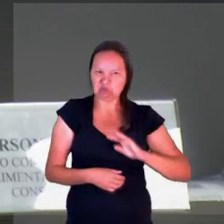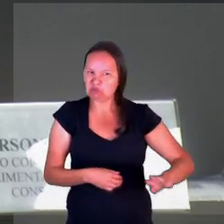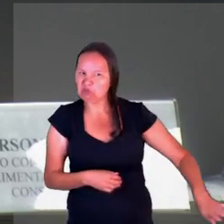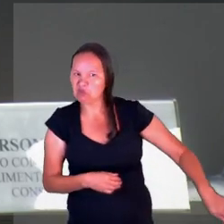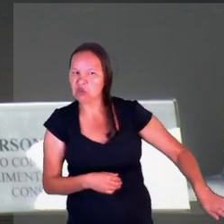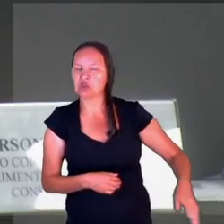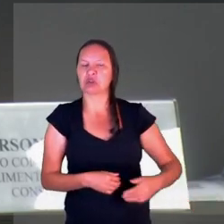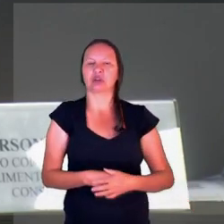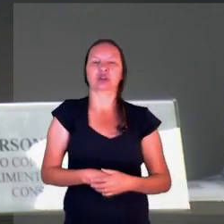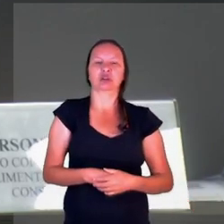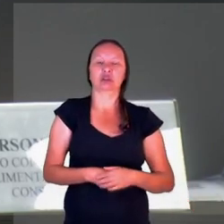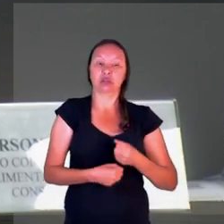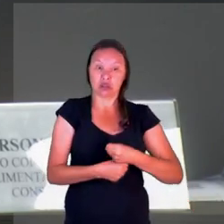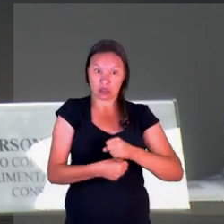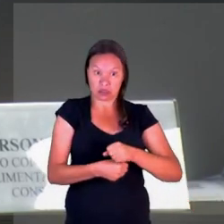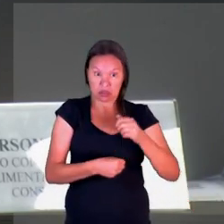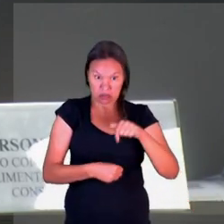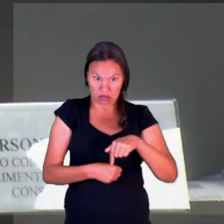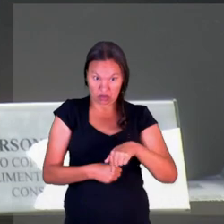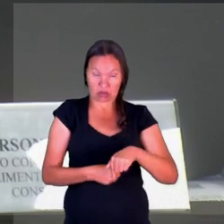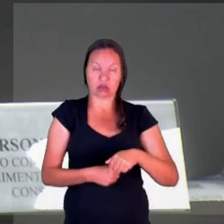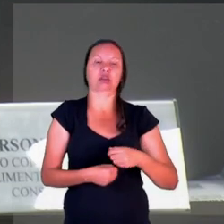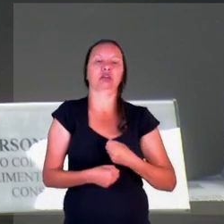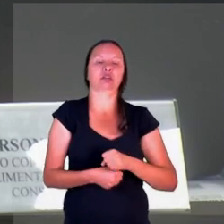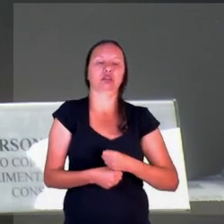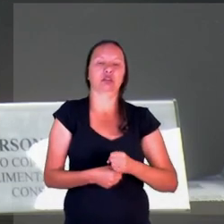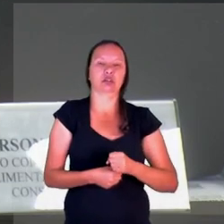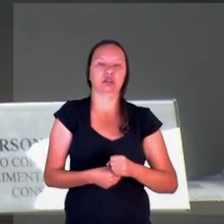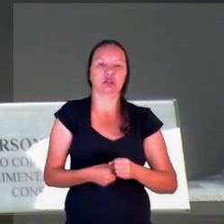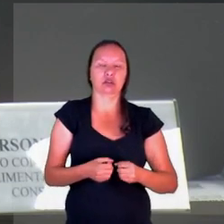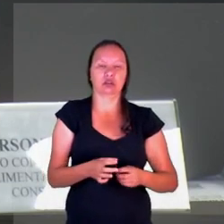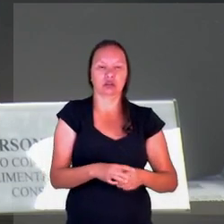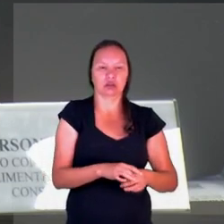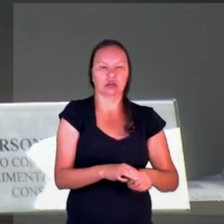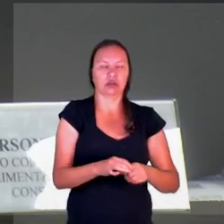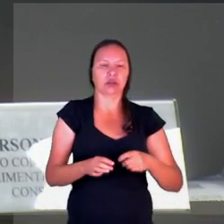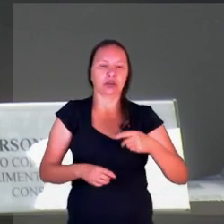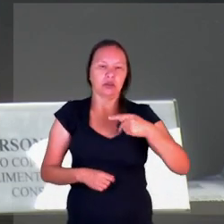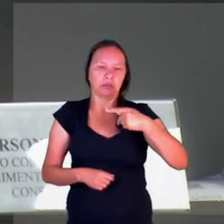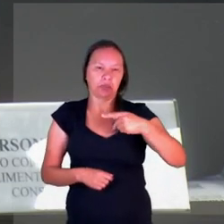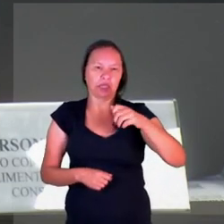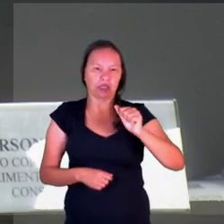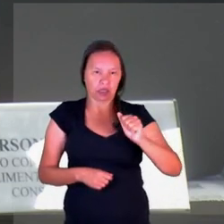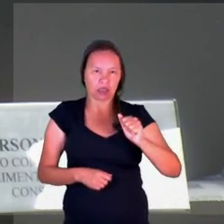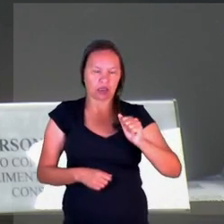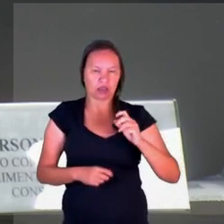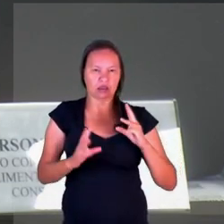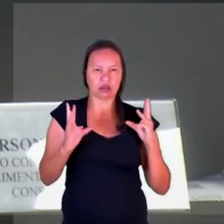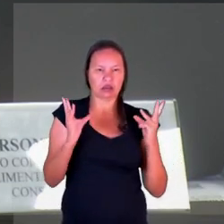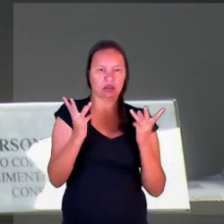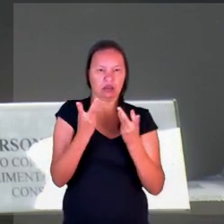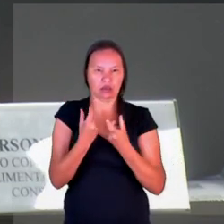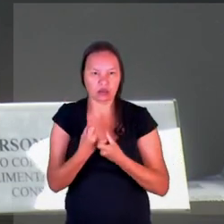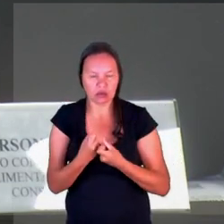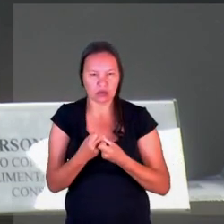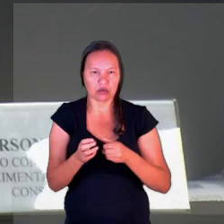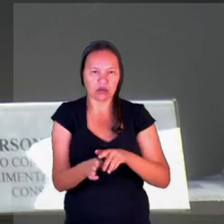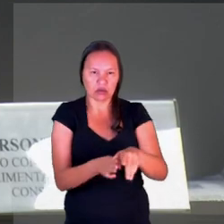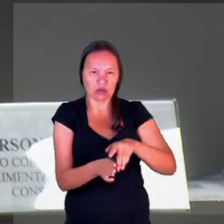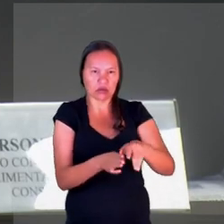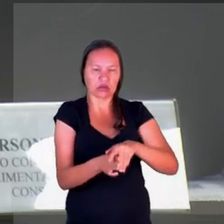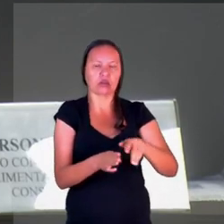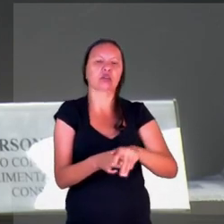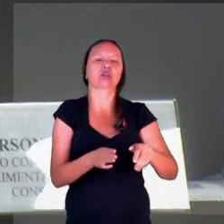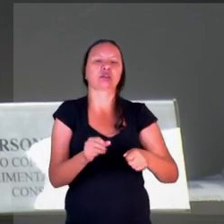ideia esse ano o programa de acção de alimento paa nós inclusive o conselho atuou fortemente